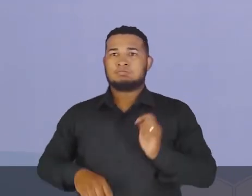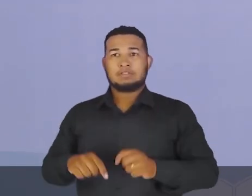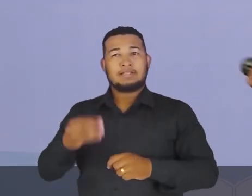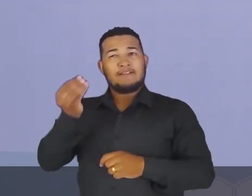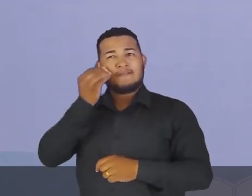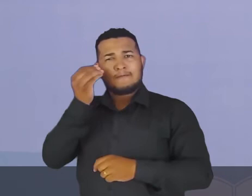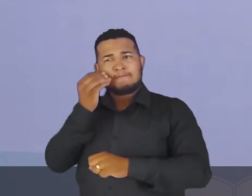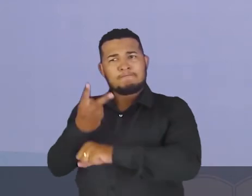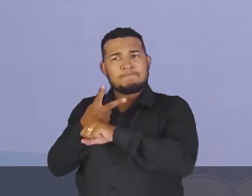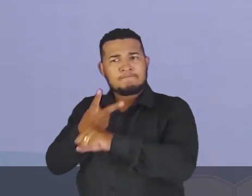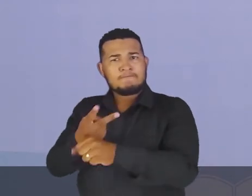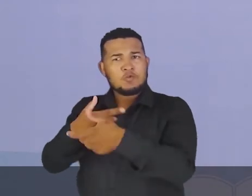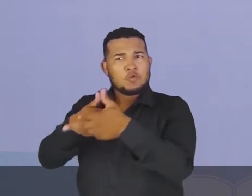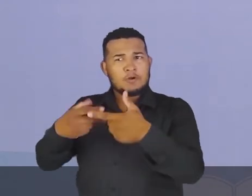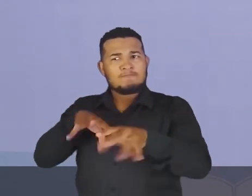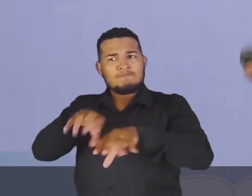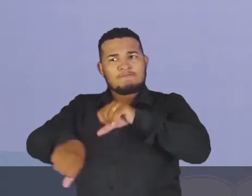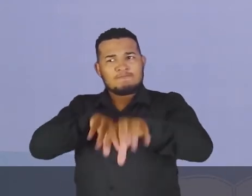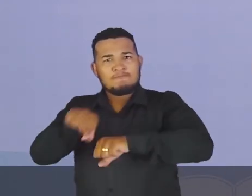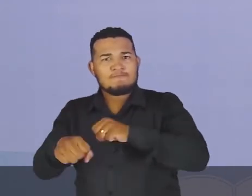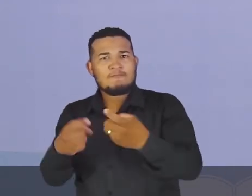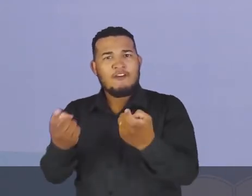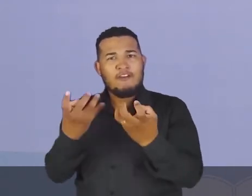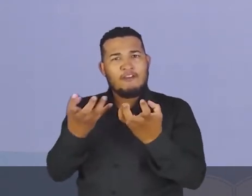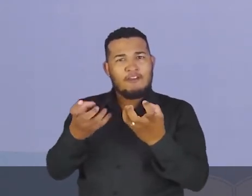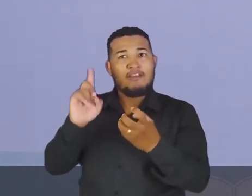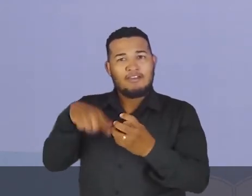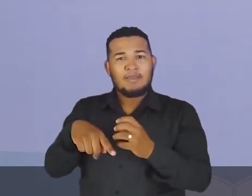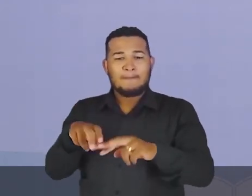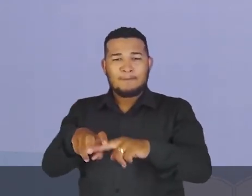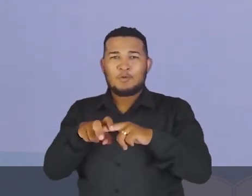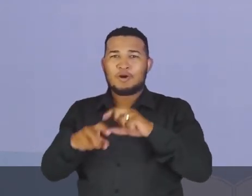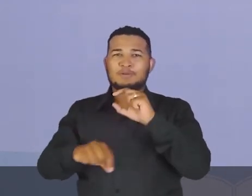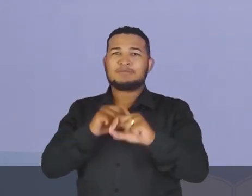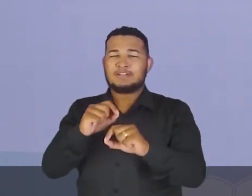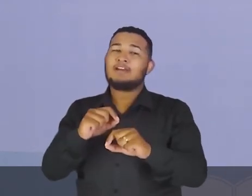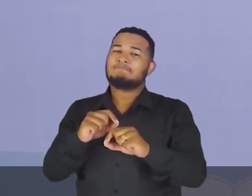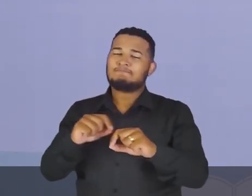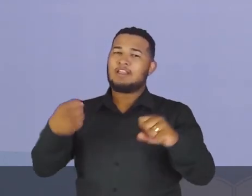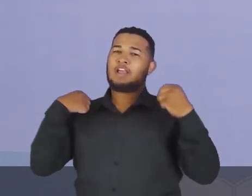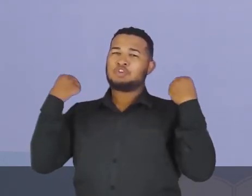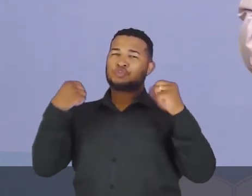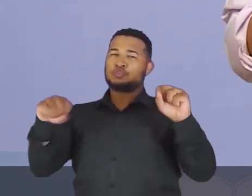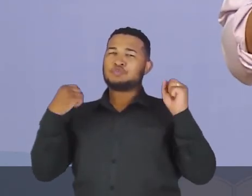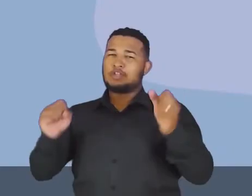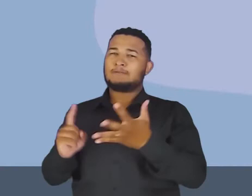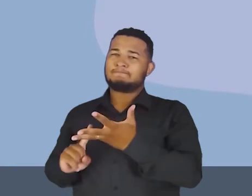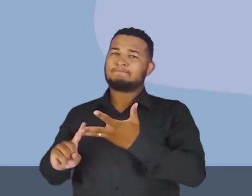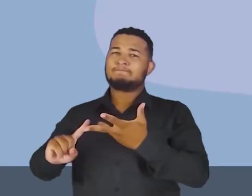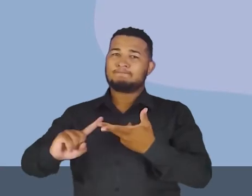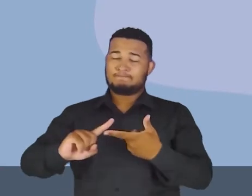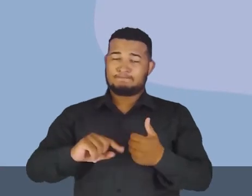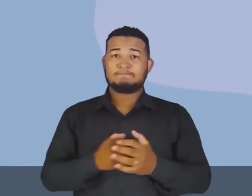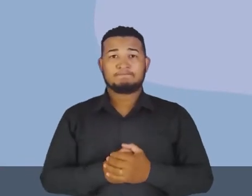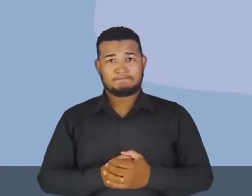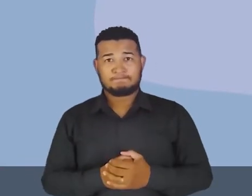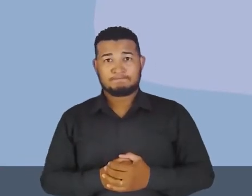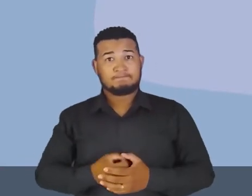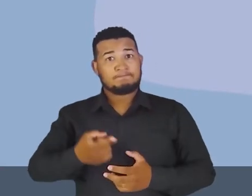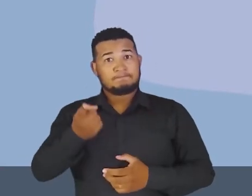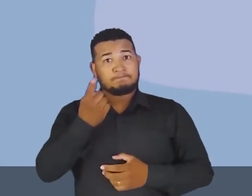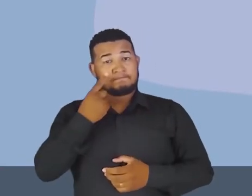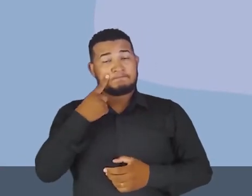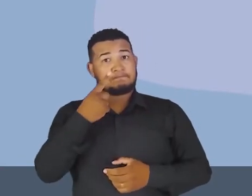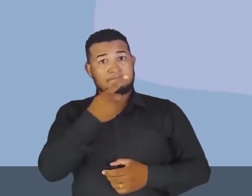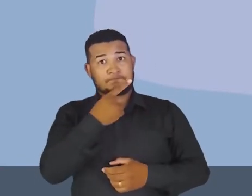gente procura ter quando faz alguma atividade física, né? Então, preste atenção no slide nessa informação muito importante.